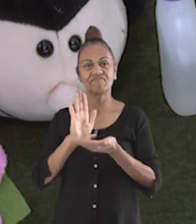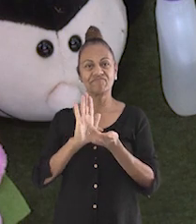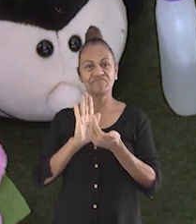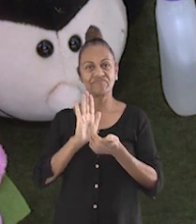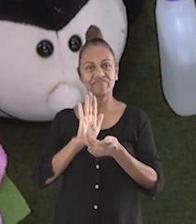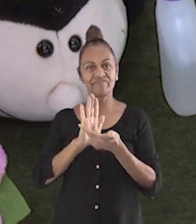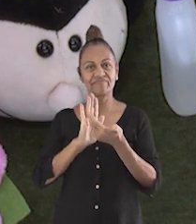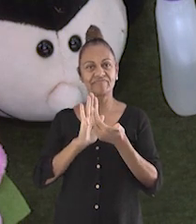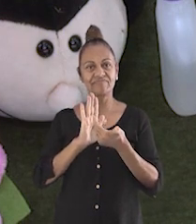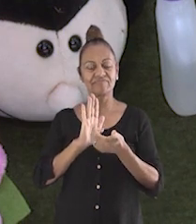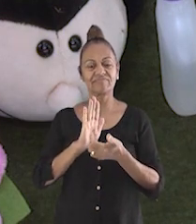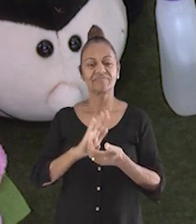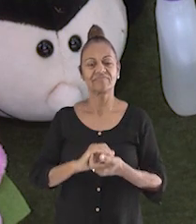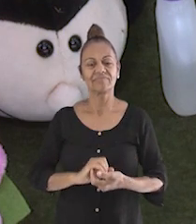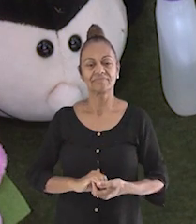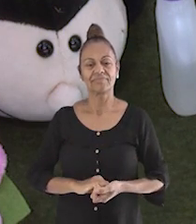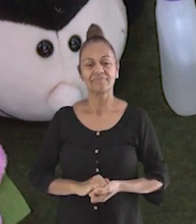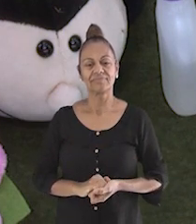outro.